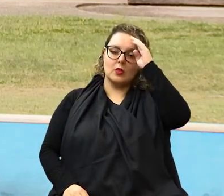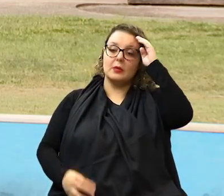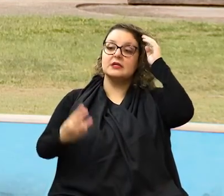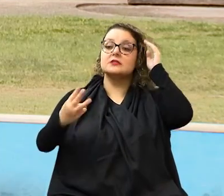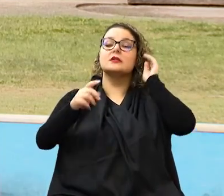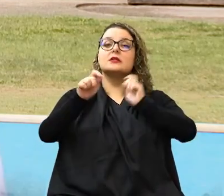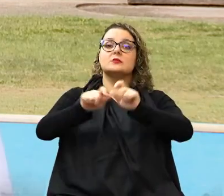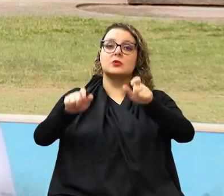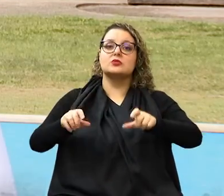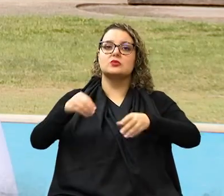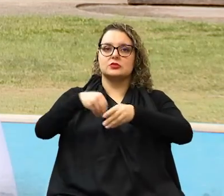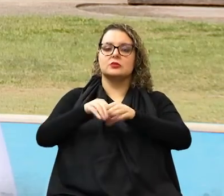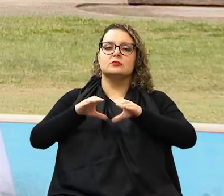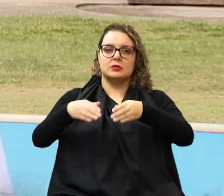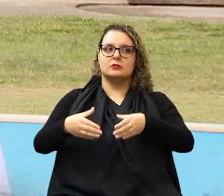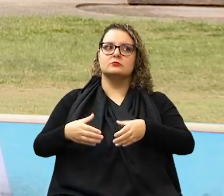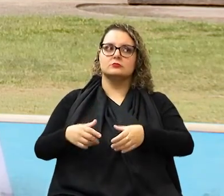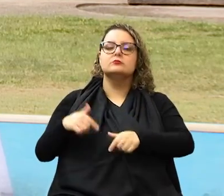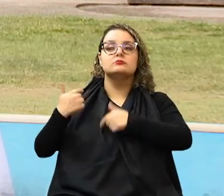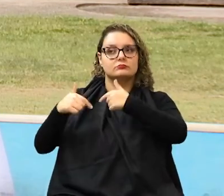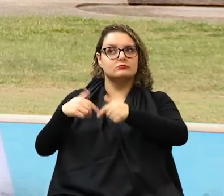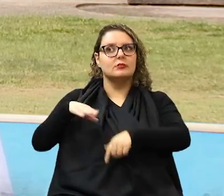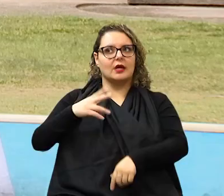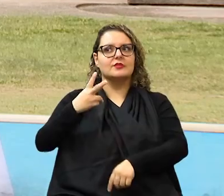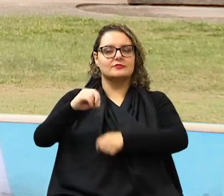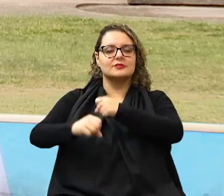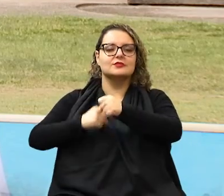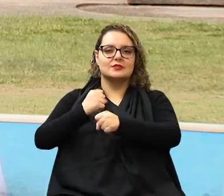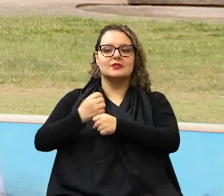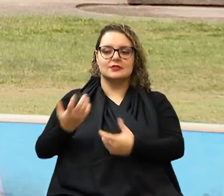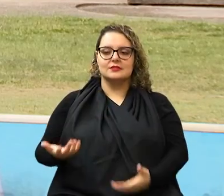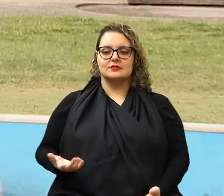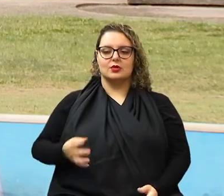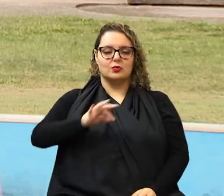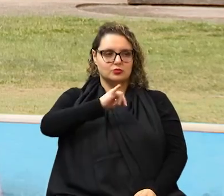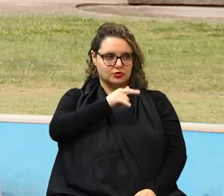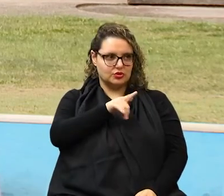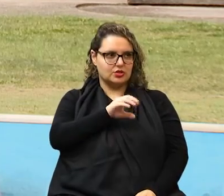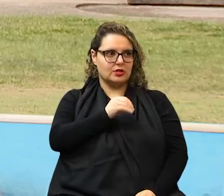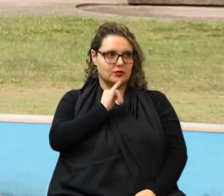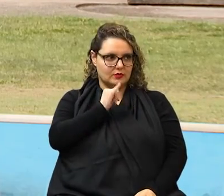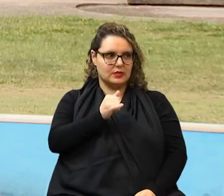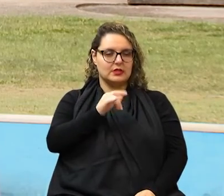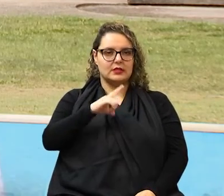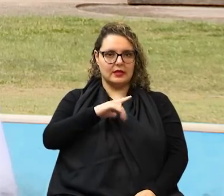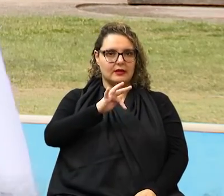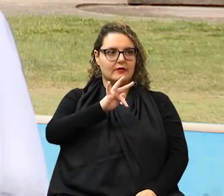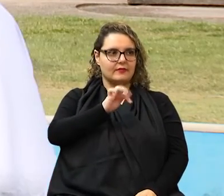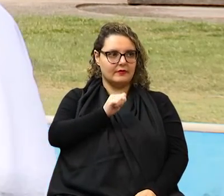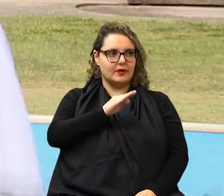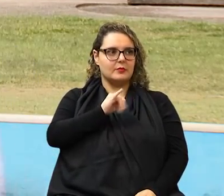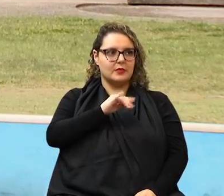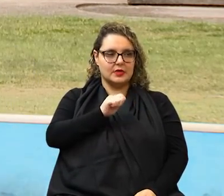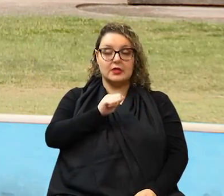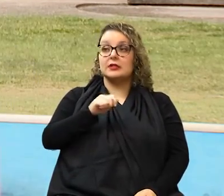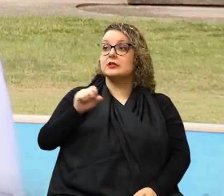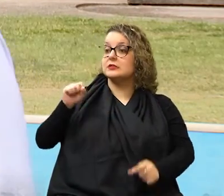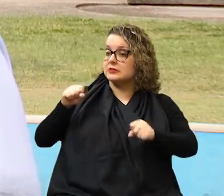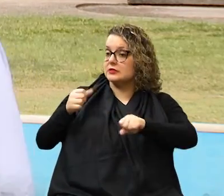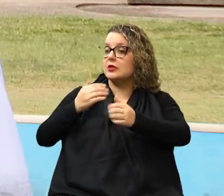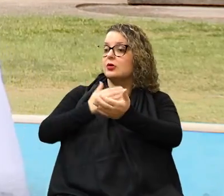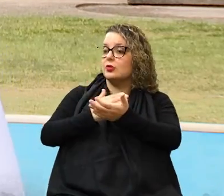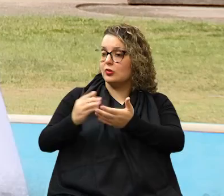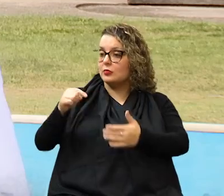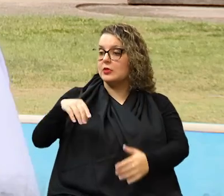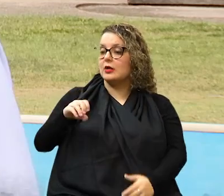nesses mais de 20 anos tem dado resultado. Além do Thiago Braz que você citou, também tem a Fabiana Murer, né? A Fabiana